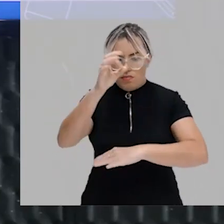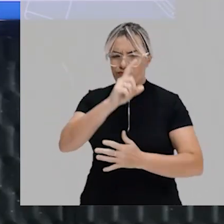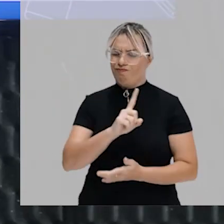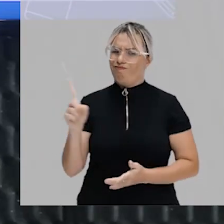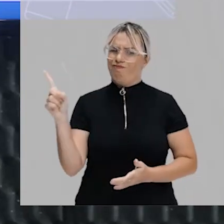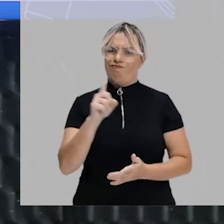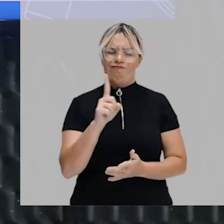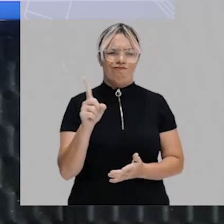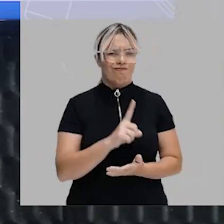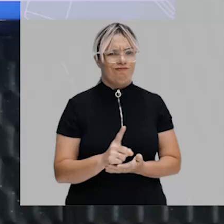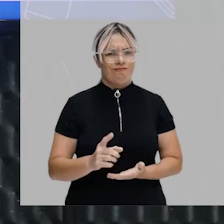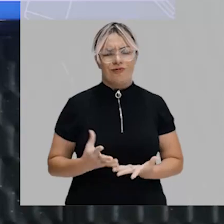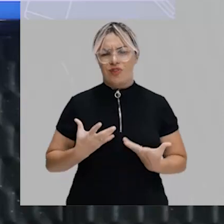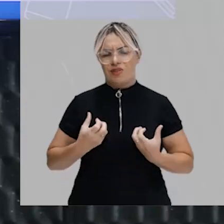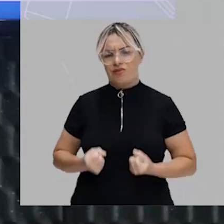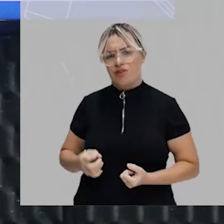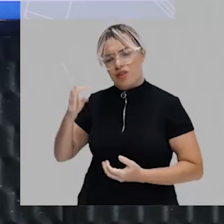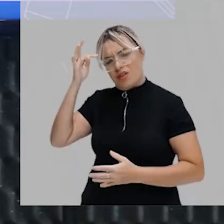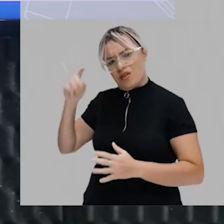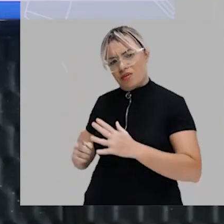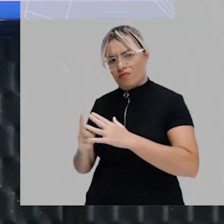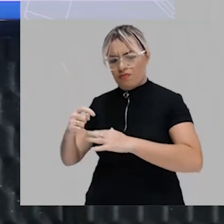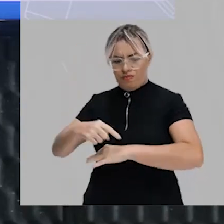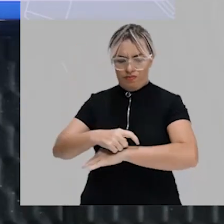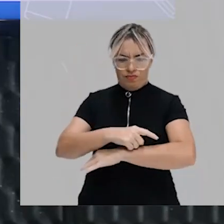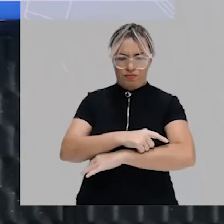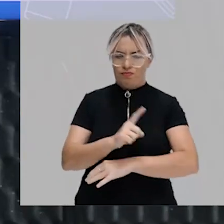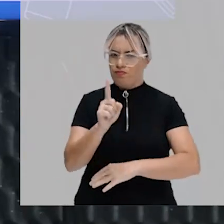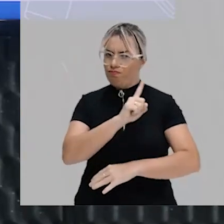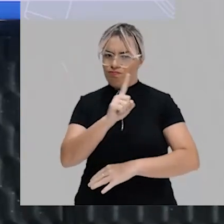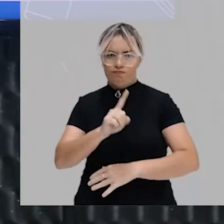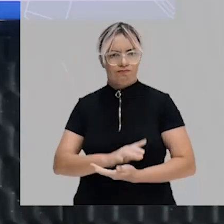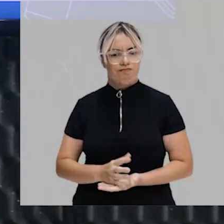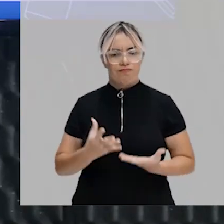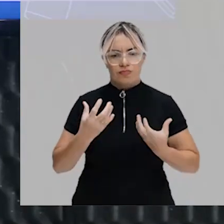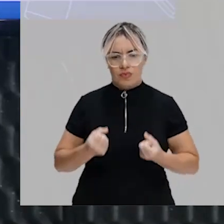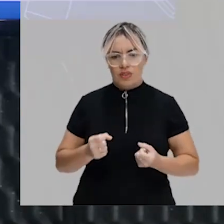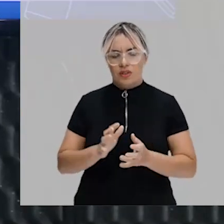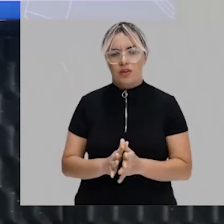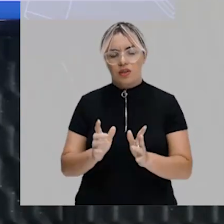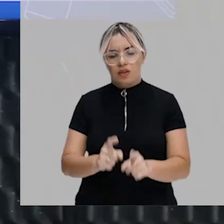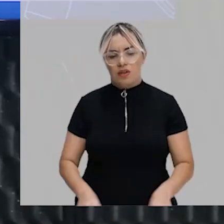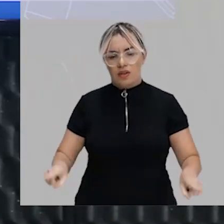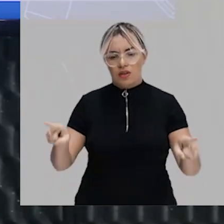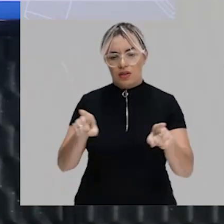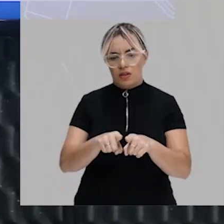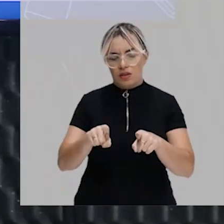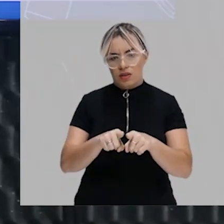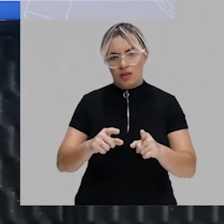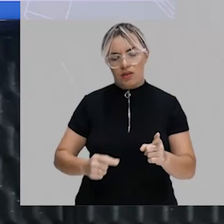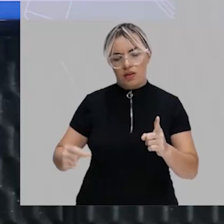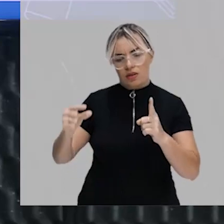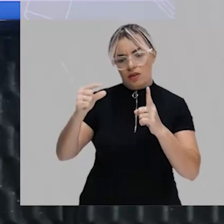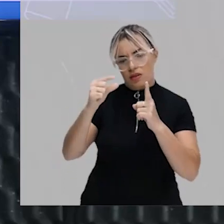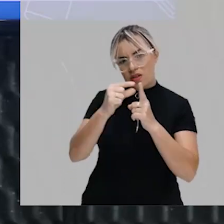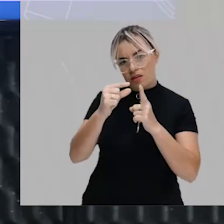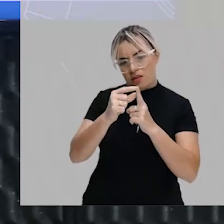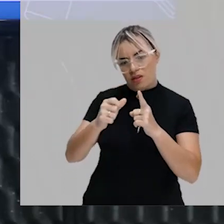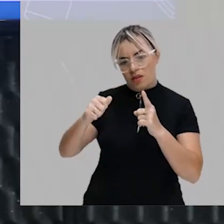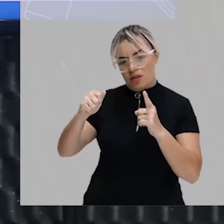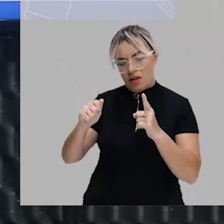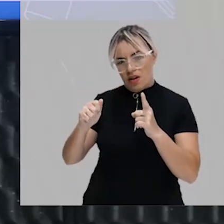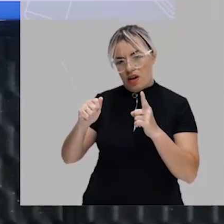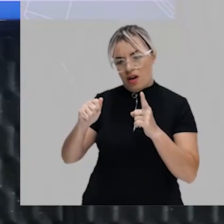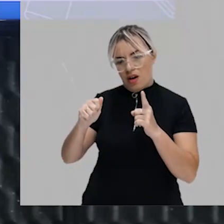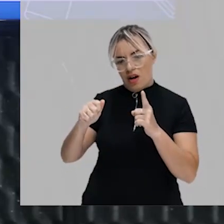abiogênese, ele não corroborava a teoria da geração espontânea, tá? Então também esse nominho aqui, ó, essa palavrinha, se não tivesse esse A bem